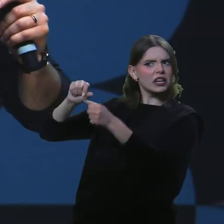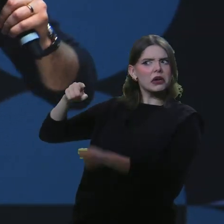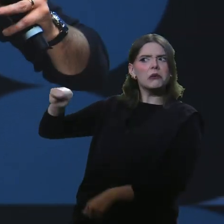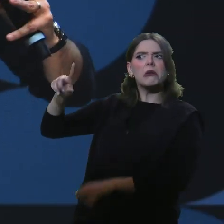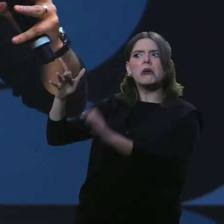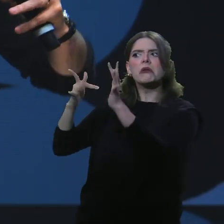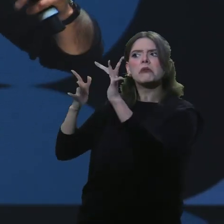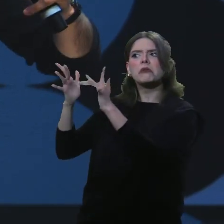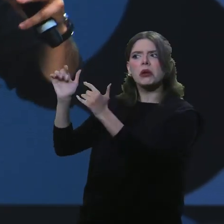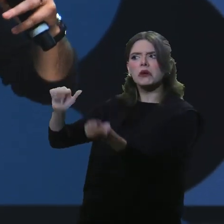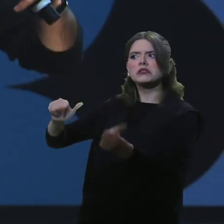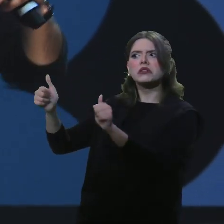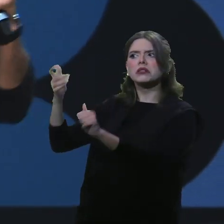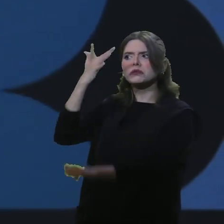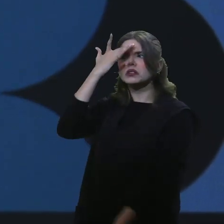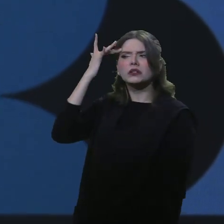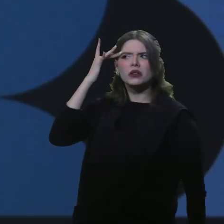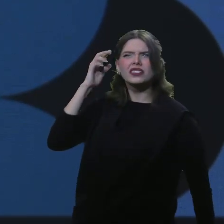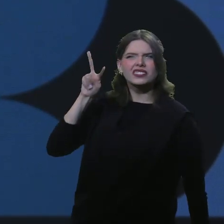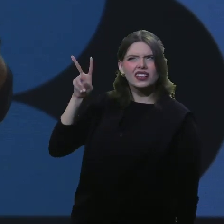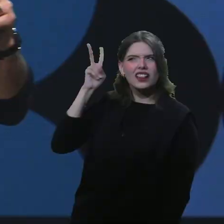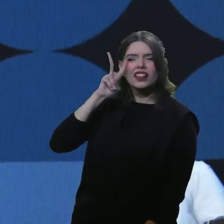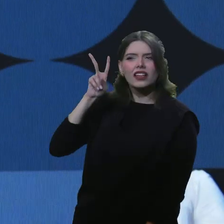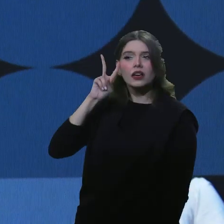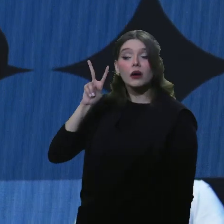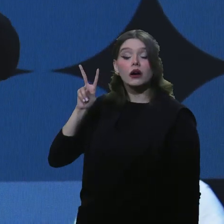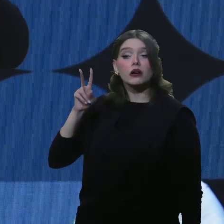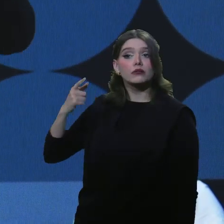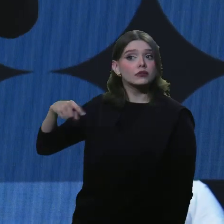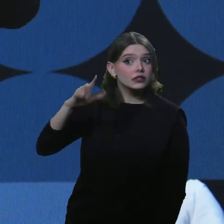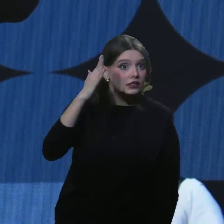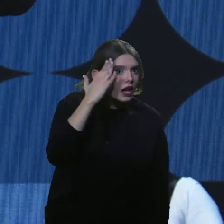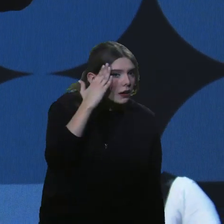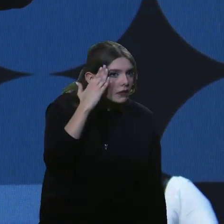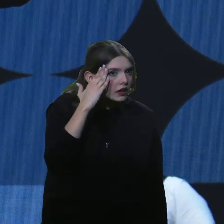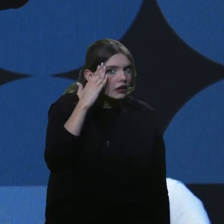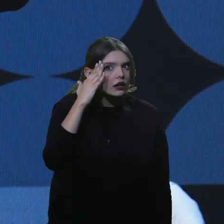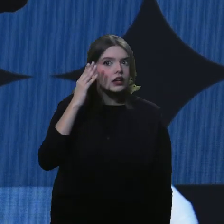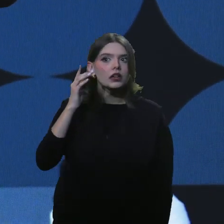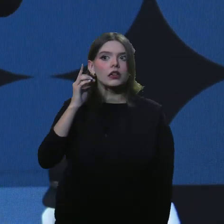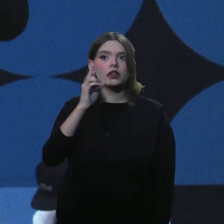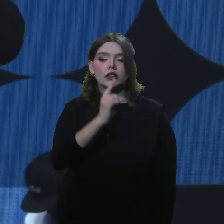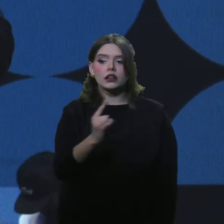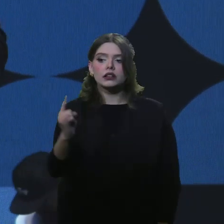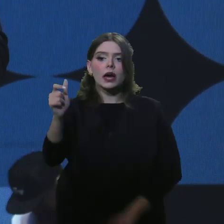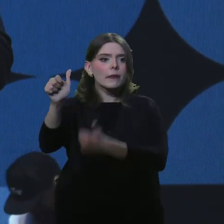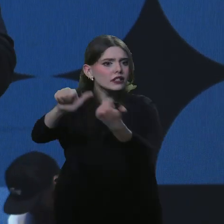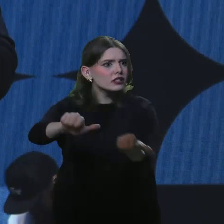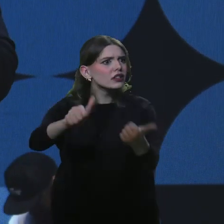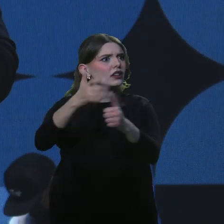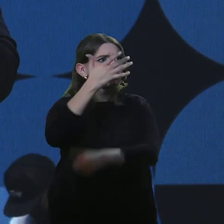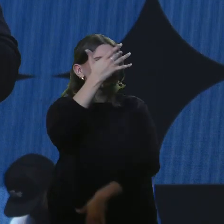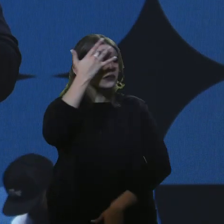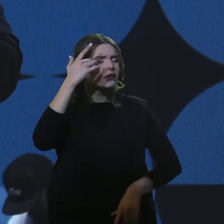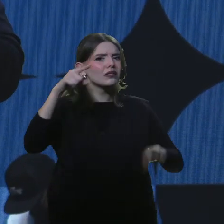aqui? Você vai falando dele e tal, muitas coisas. Você não sabe. Está lá do outro lado do rio, também está batizando.